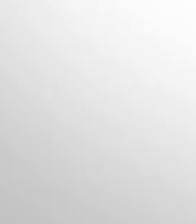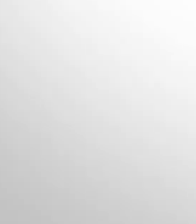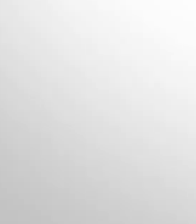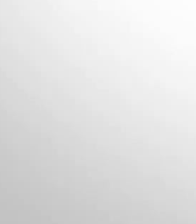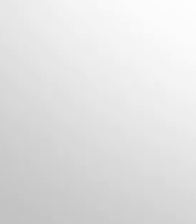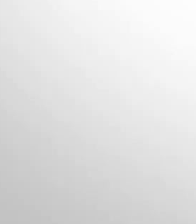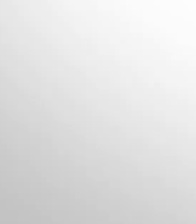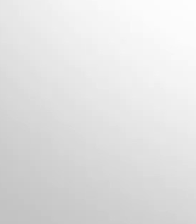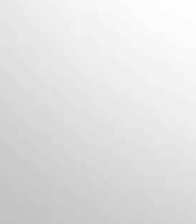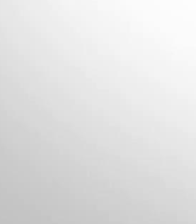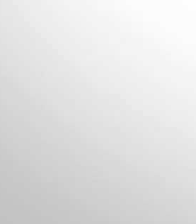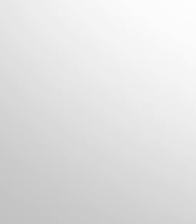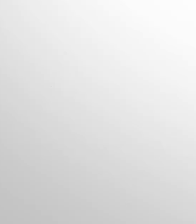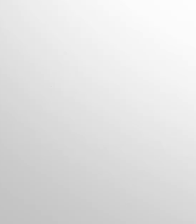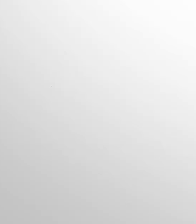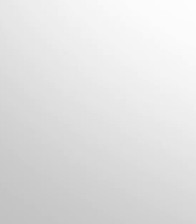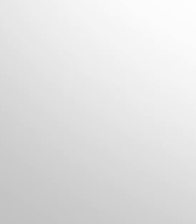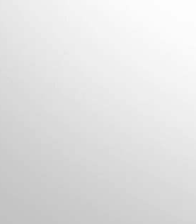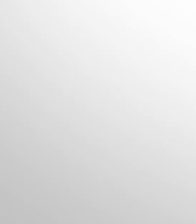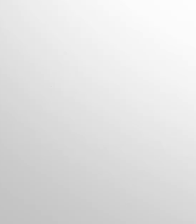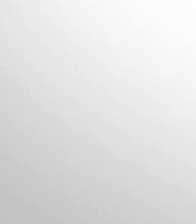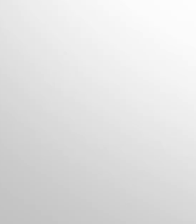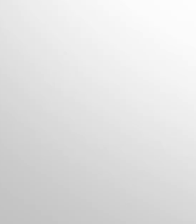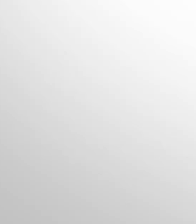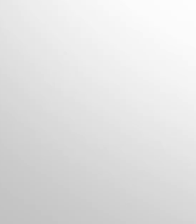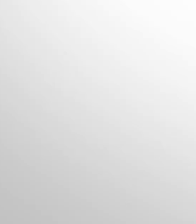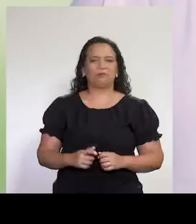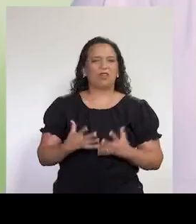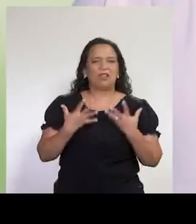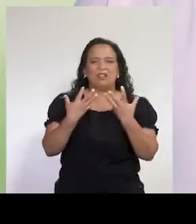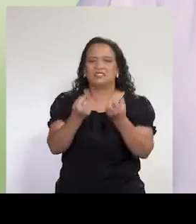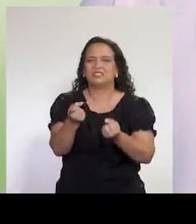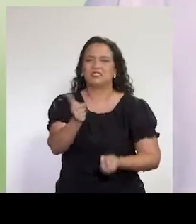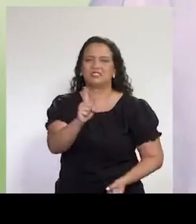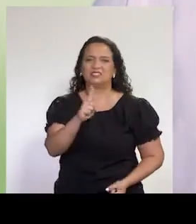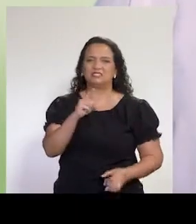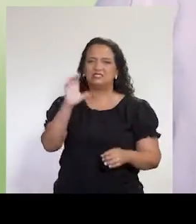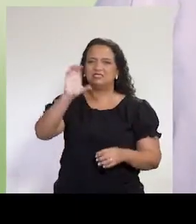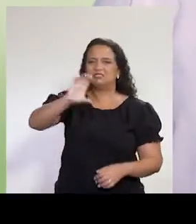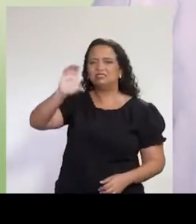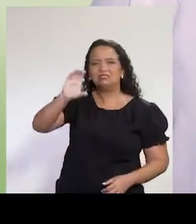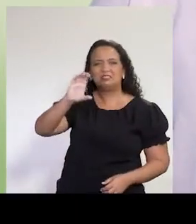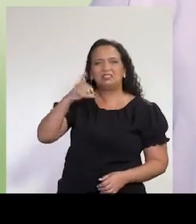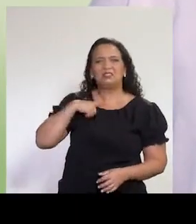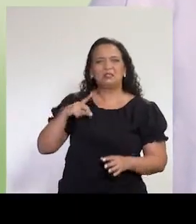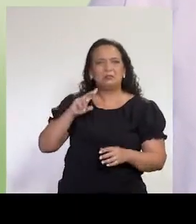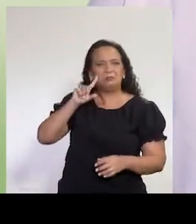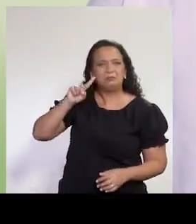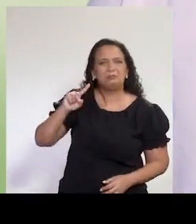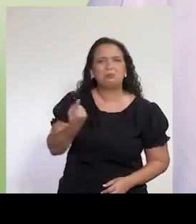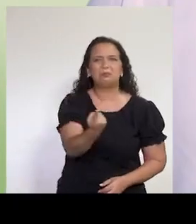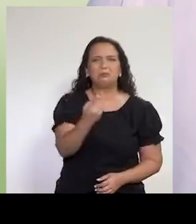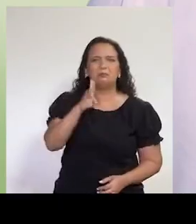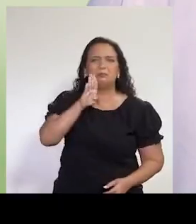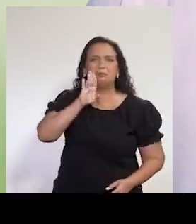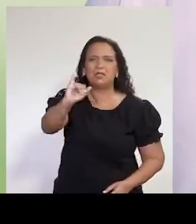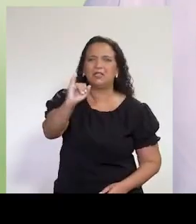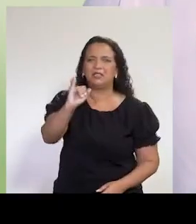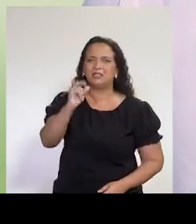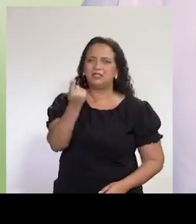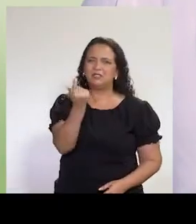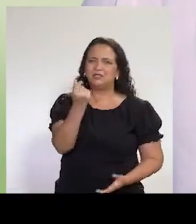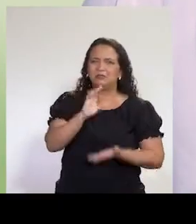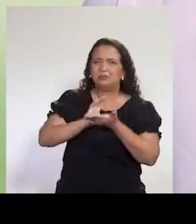Coligação Niterói Pode Mais, Podemos Avante PRTB. É inadmissível que numa cidade com orçamento bilionário ainda